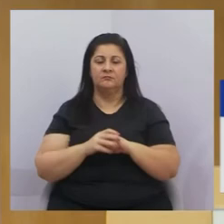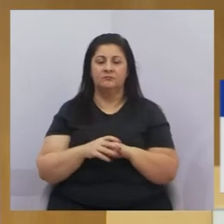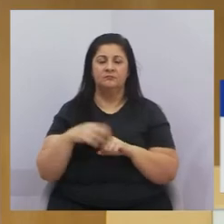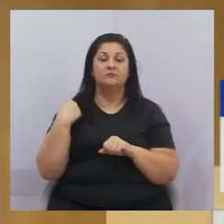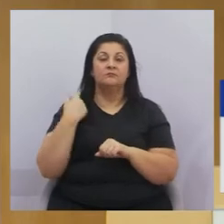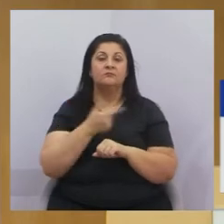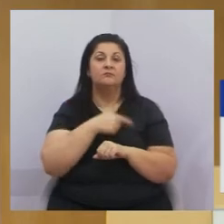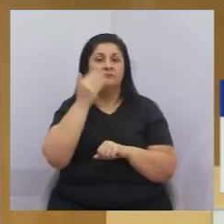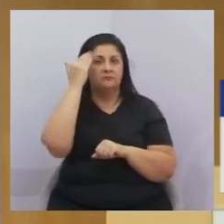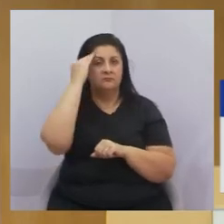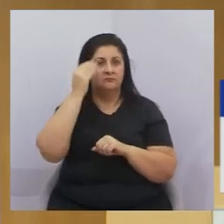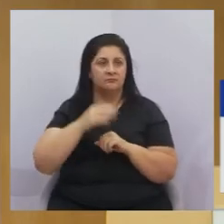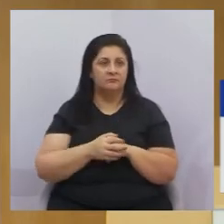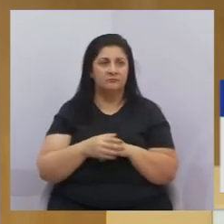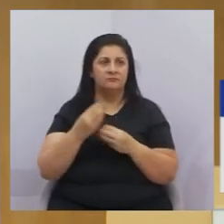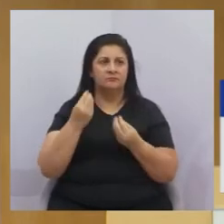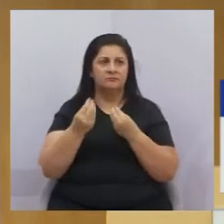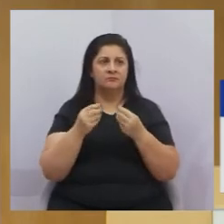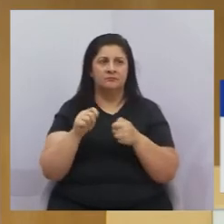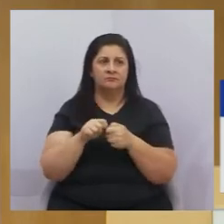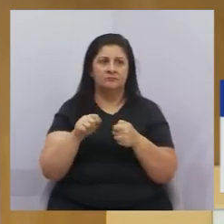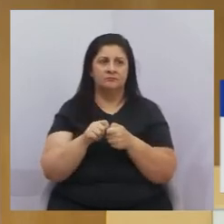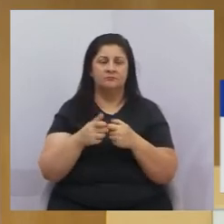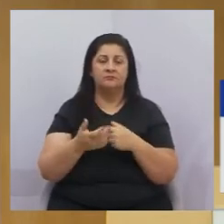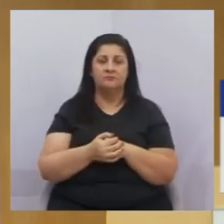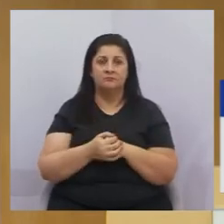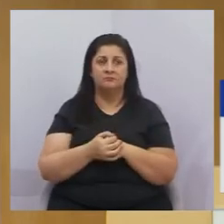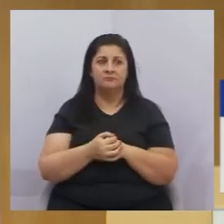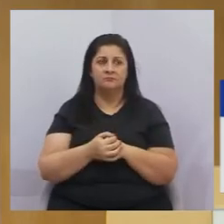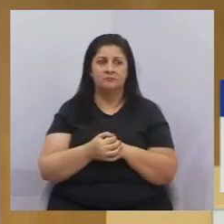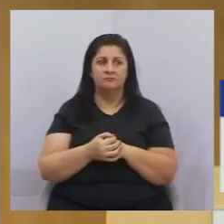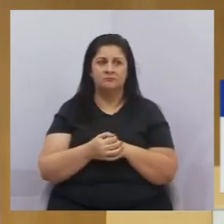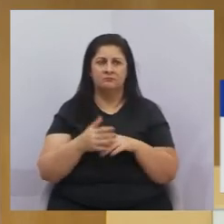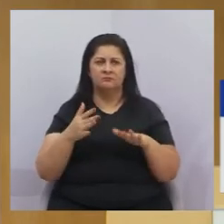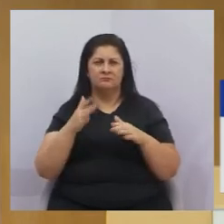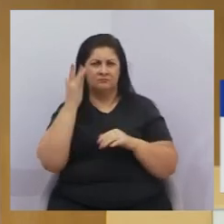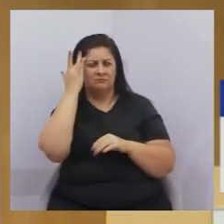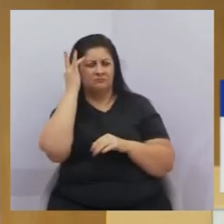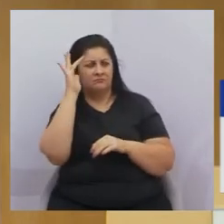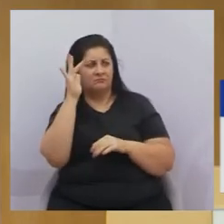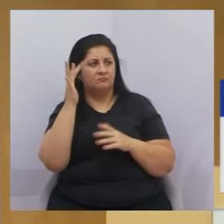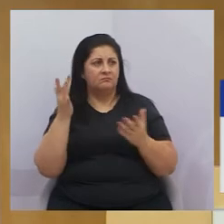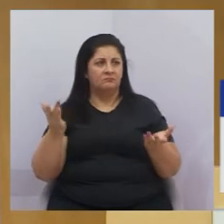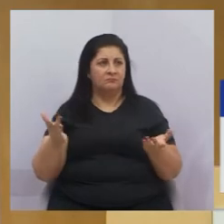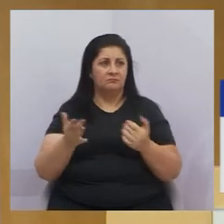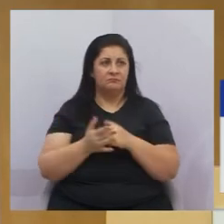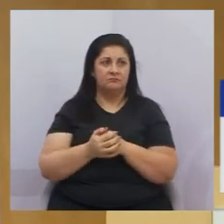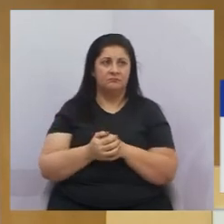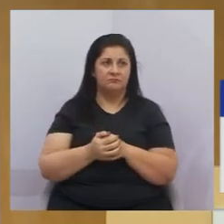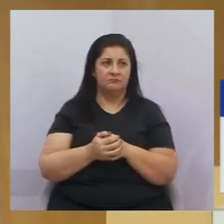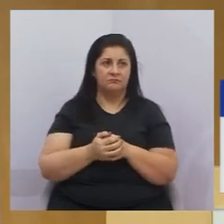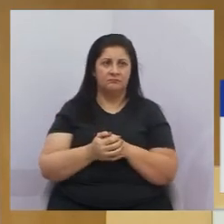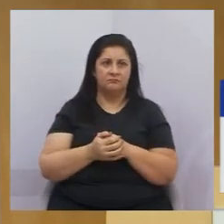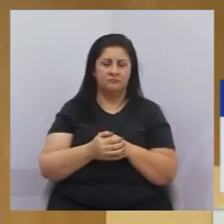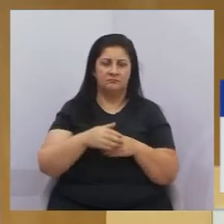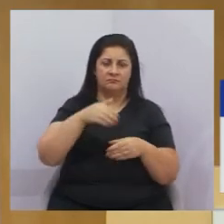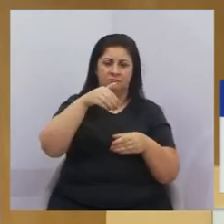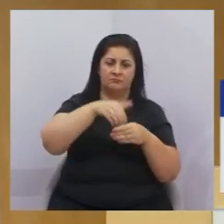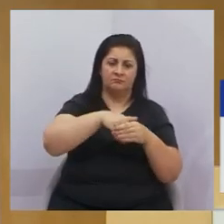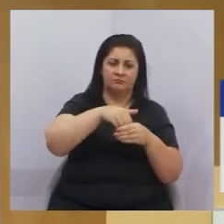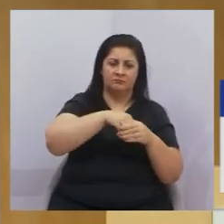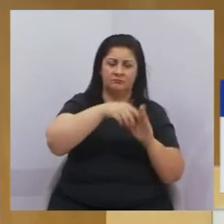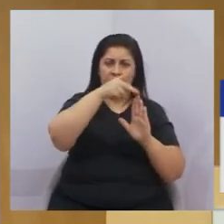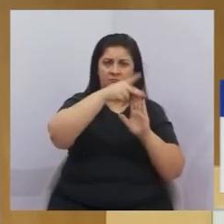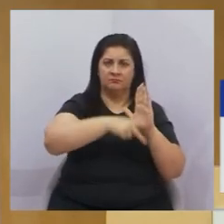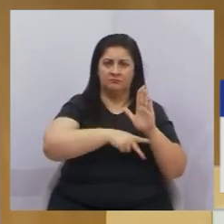saber como funciona. E aí, muitas vezes, eu não entendo, né? Votar no projeto